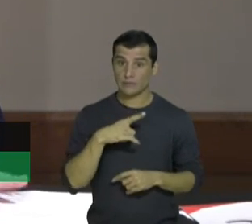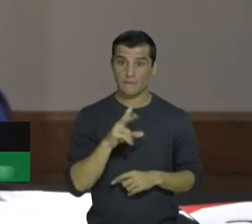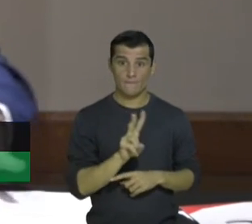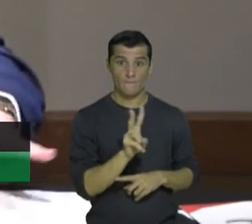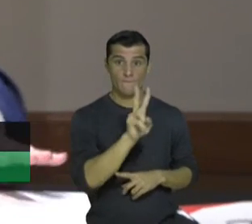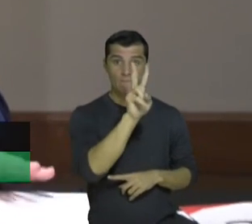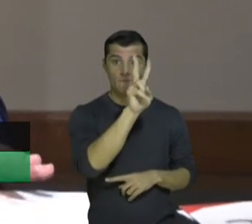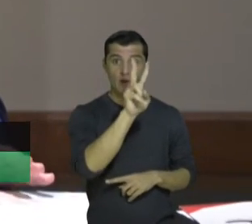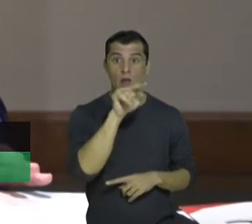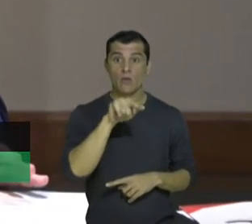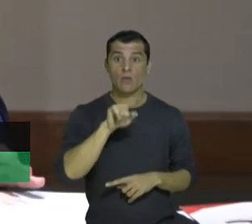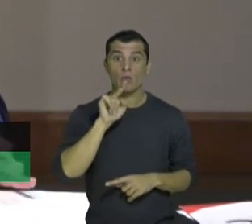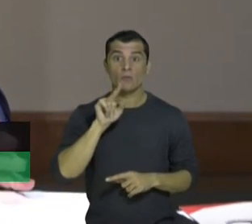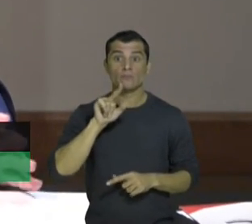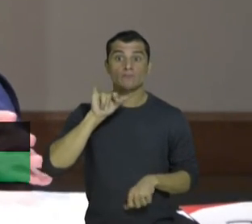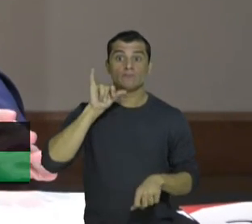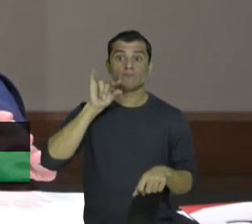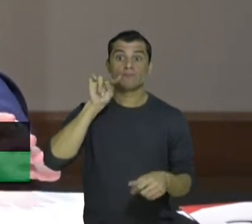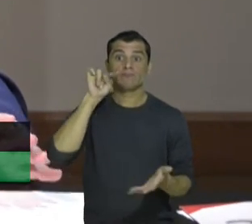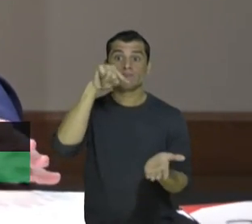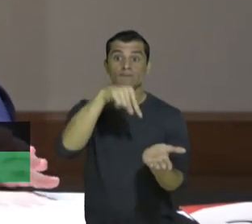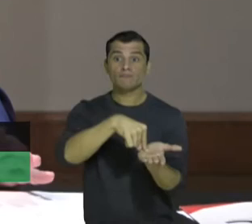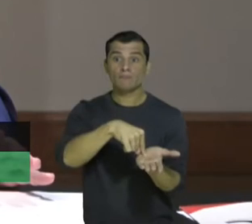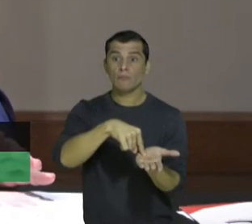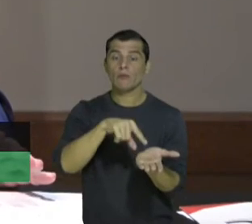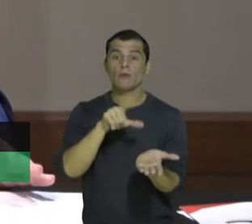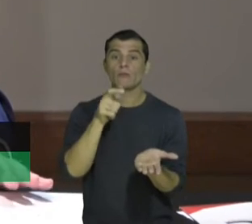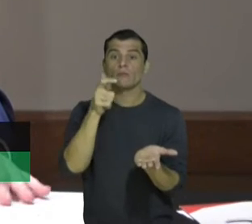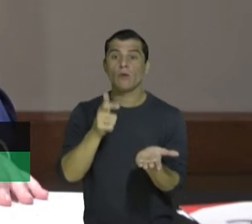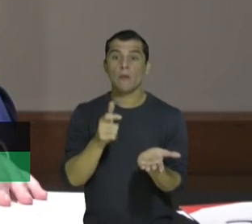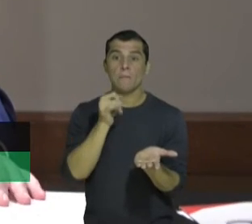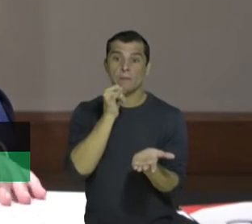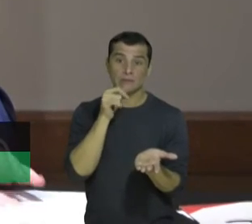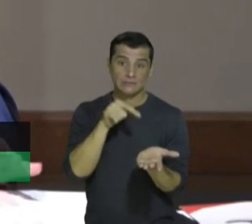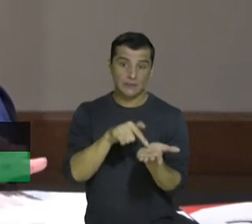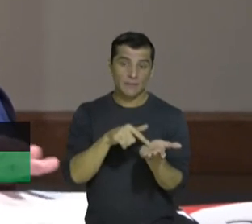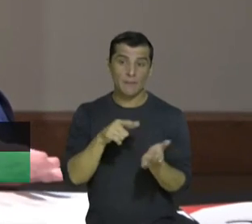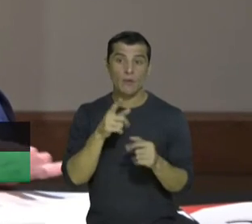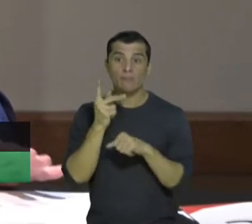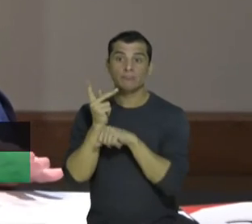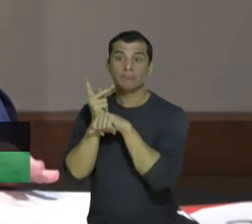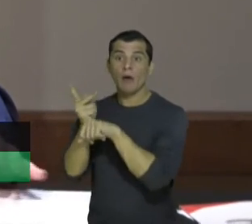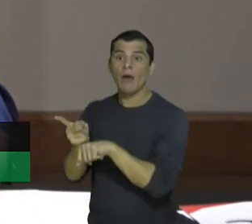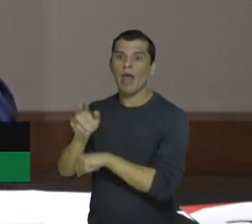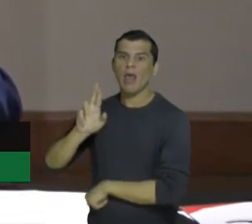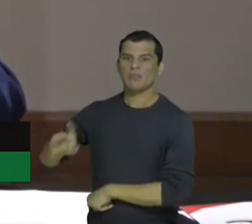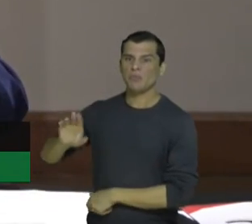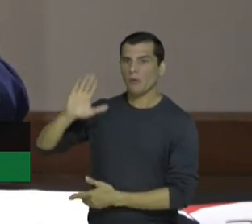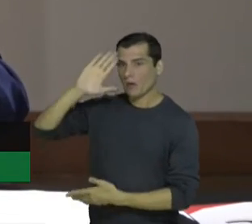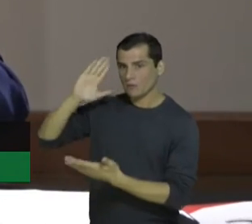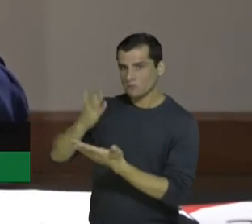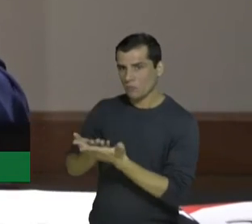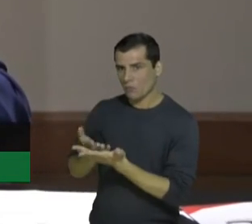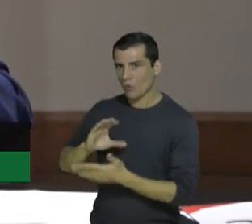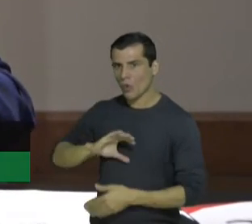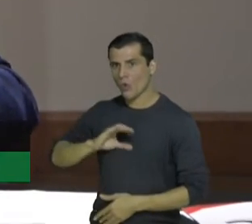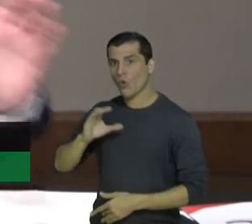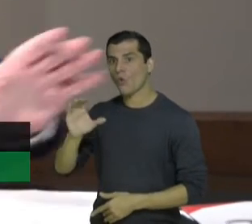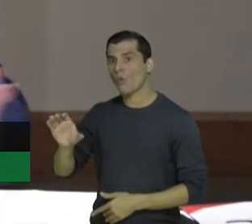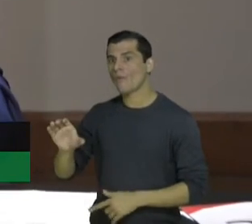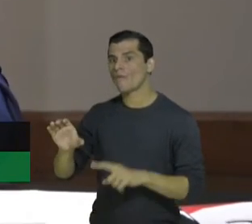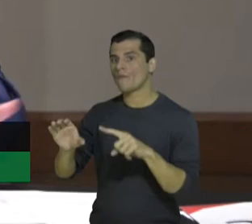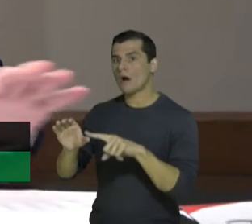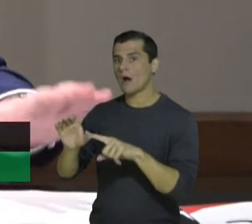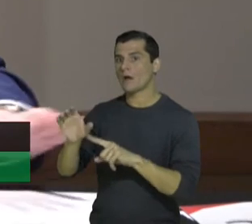novamente da localização Ou seja você procura não mais eh confiar tanto em em